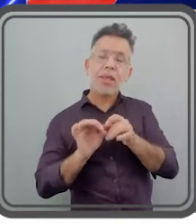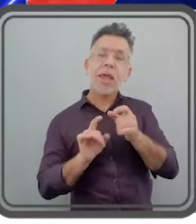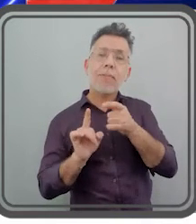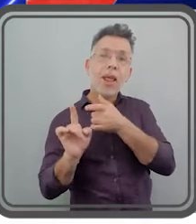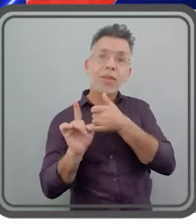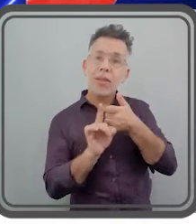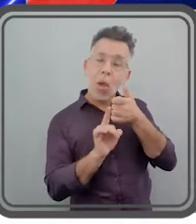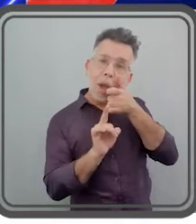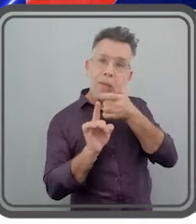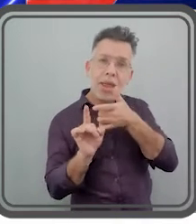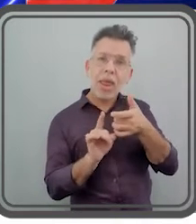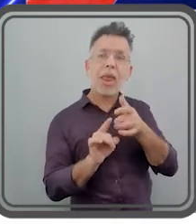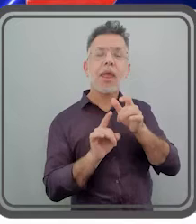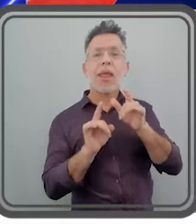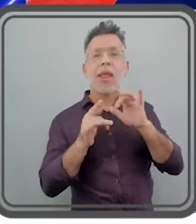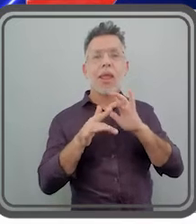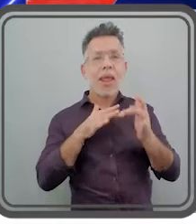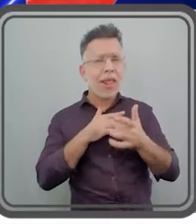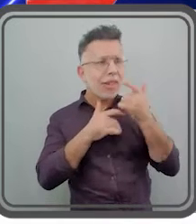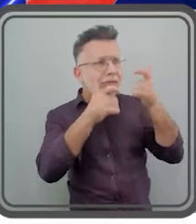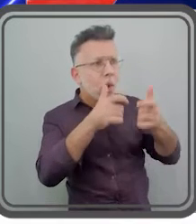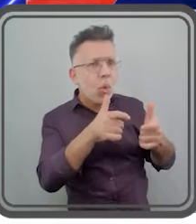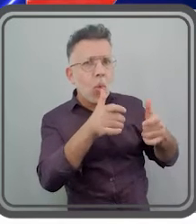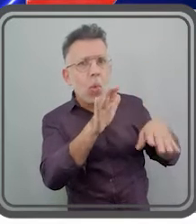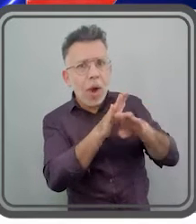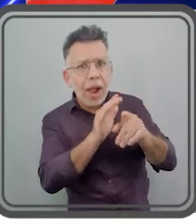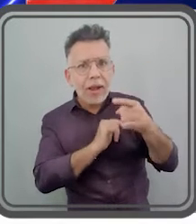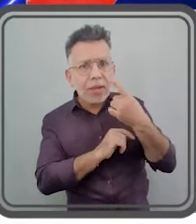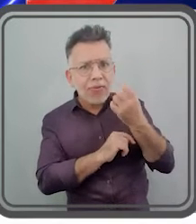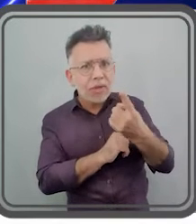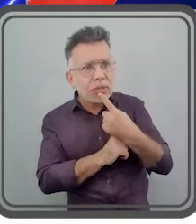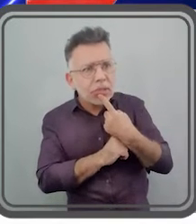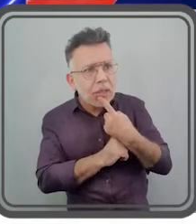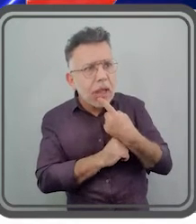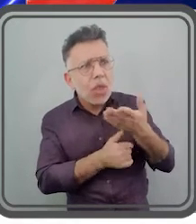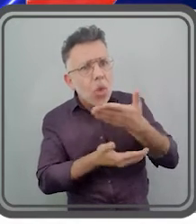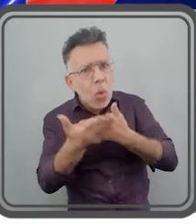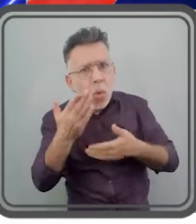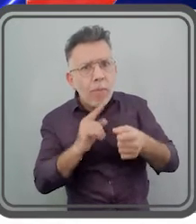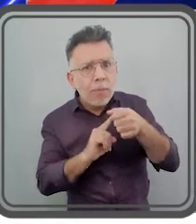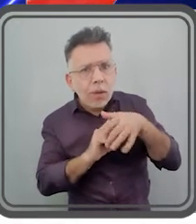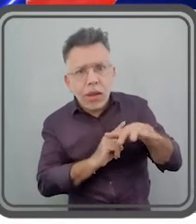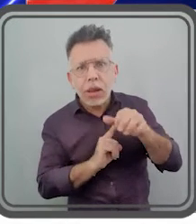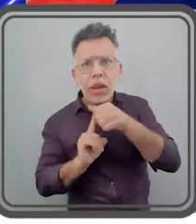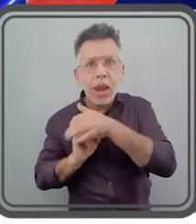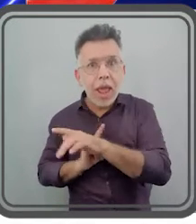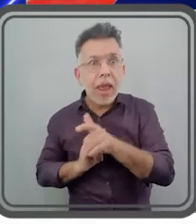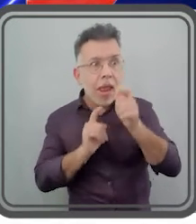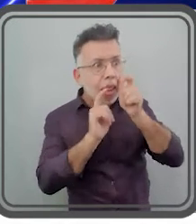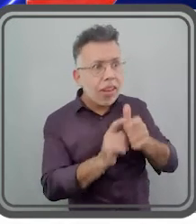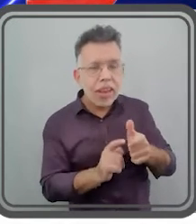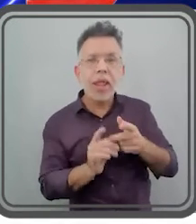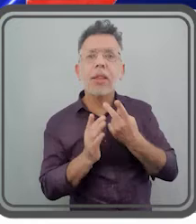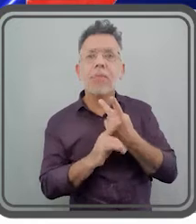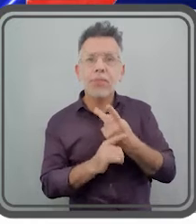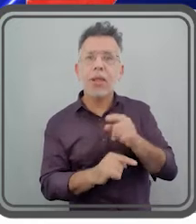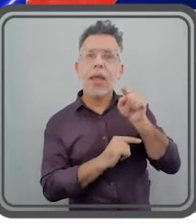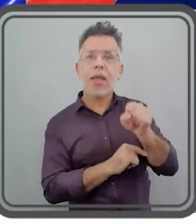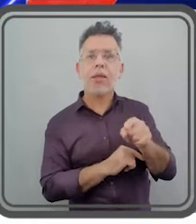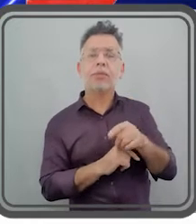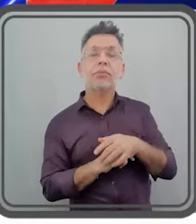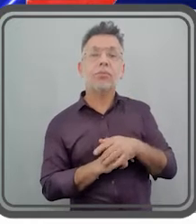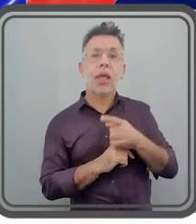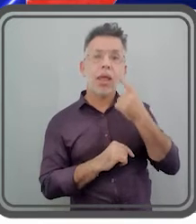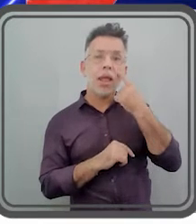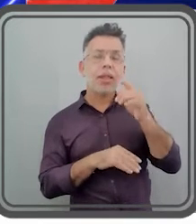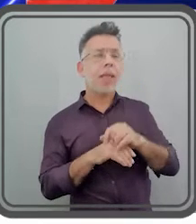que ela está acompanhando nas redes sociais é ela viu alguns destinos que que a pessoa estão viajando então compartilhar então acaba tendo interesse de buscar sua grande